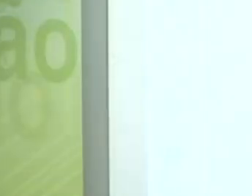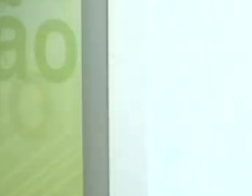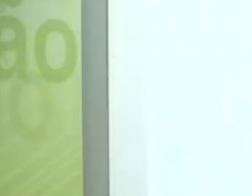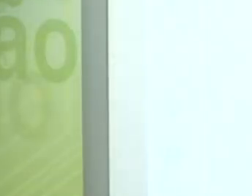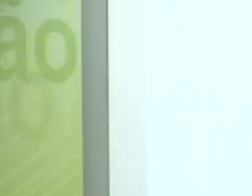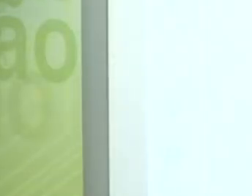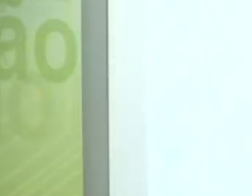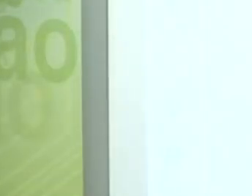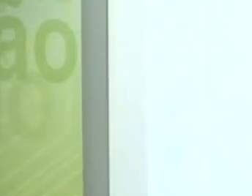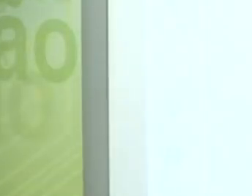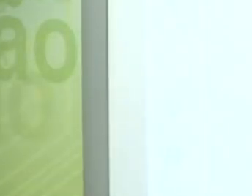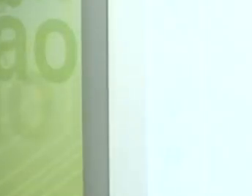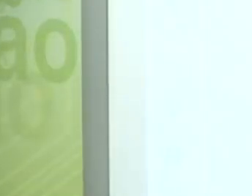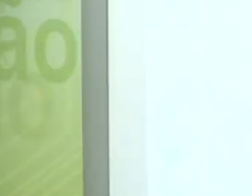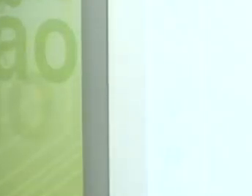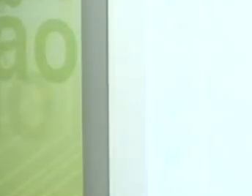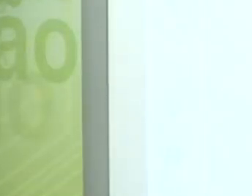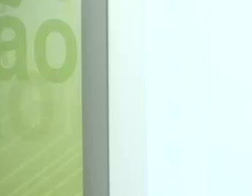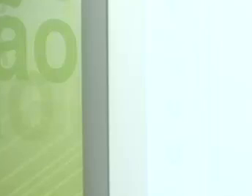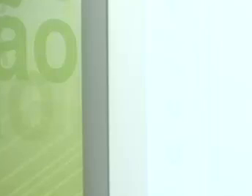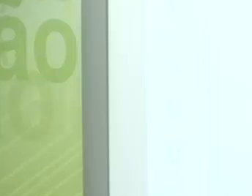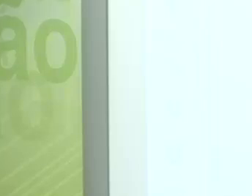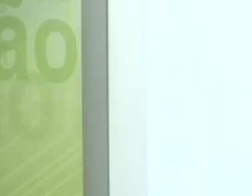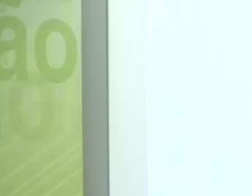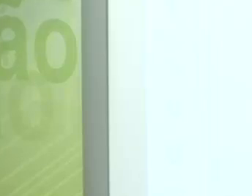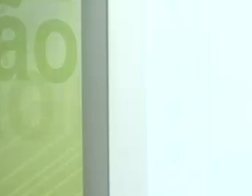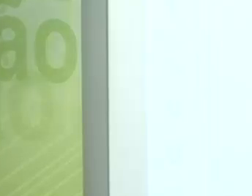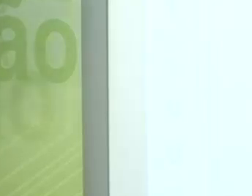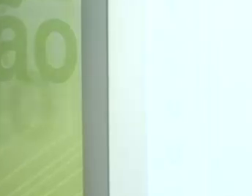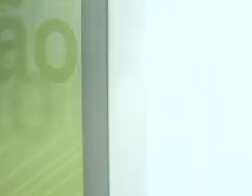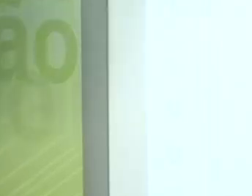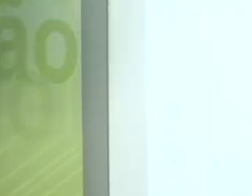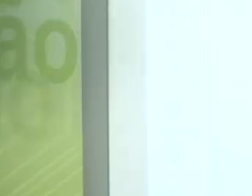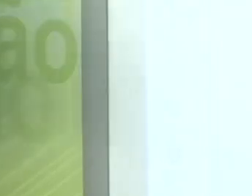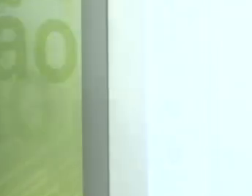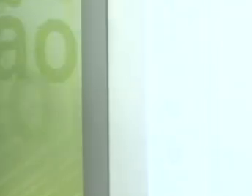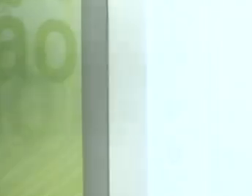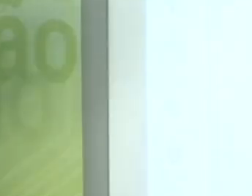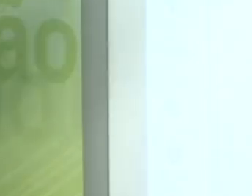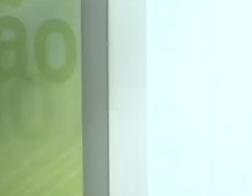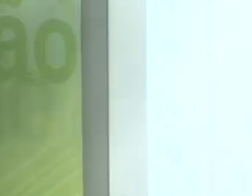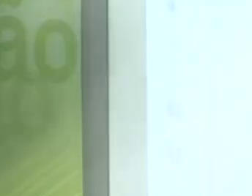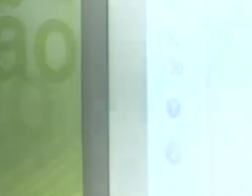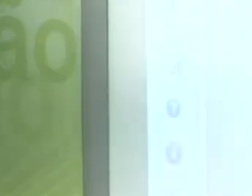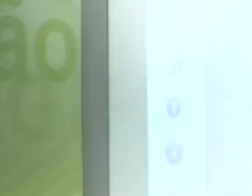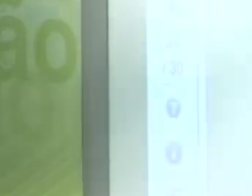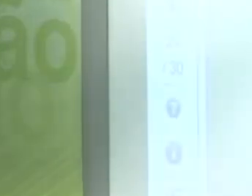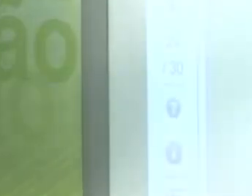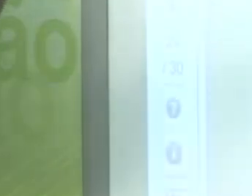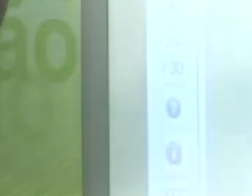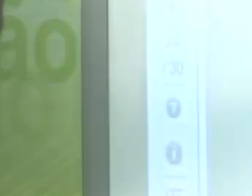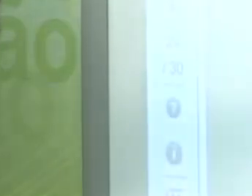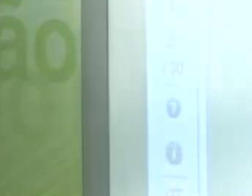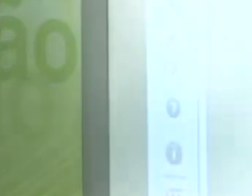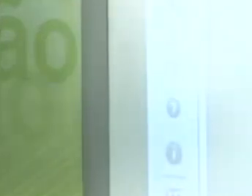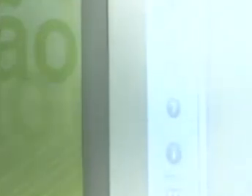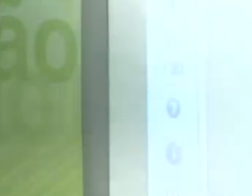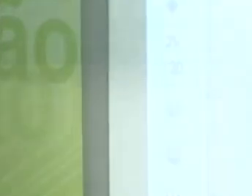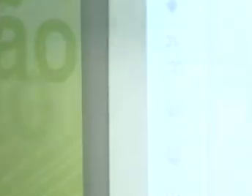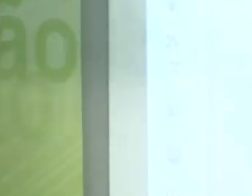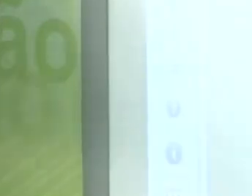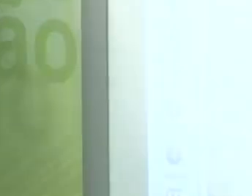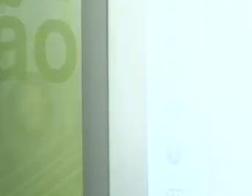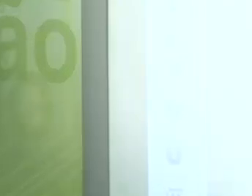É basicamente aquela aula anterior, onde eu tinha um relacionamento de 1 para N. Eu vou definir qualquer classe de 1 para N. Onde é que